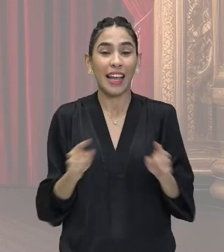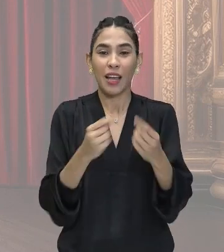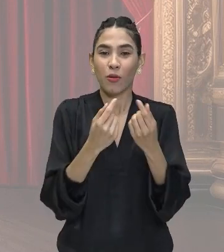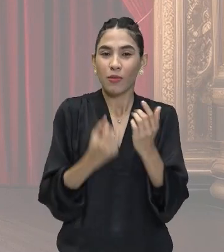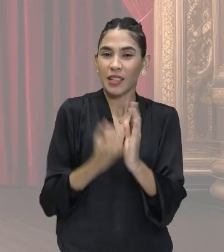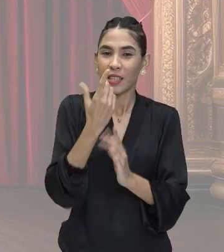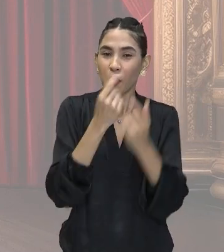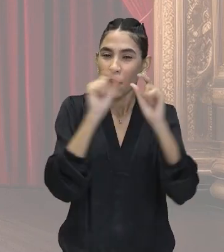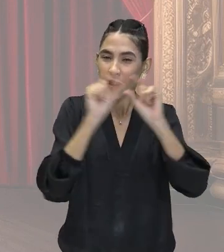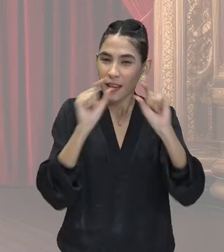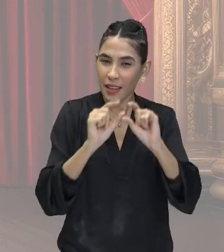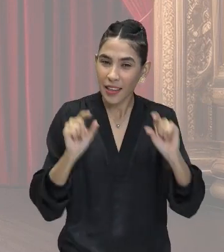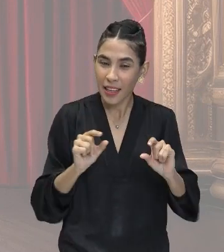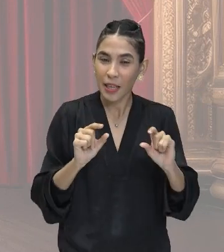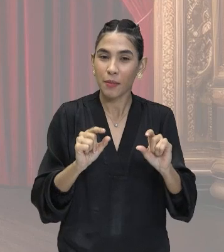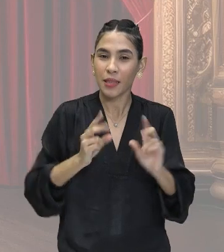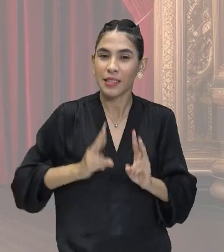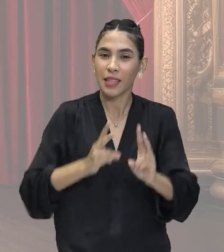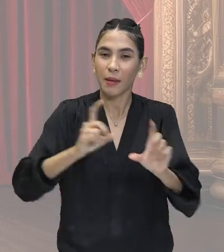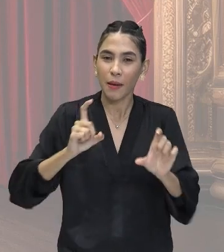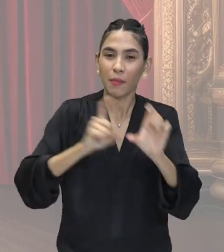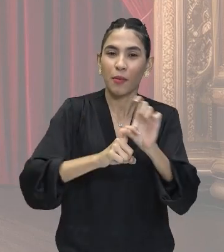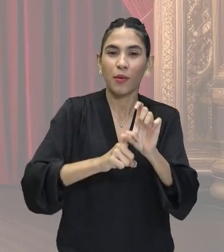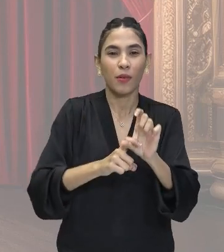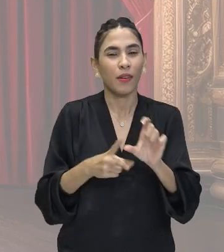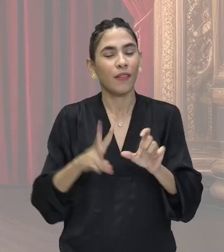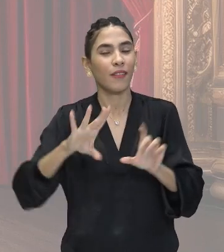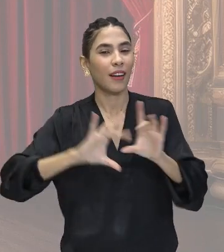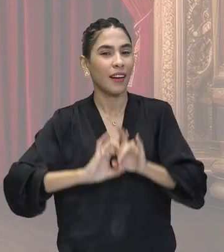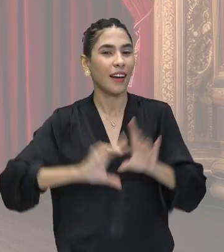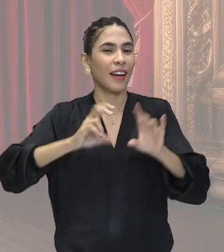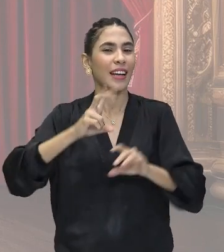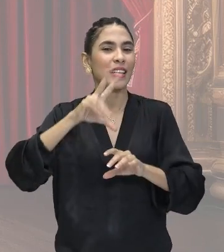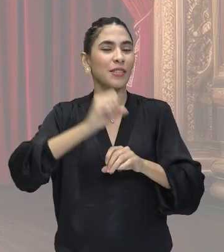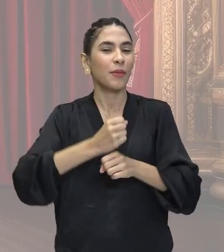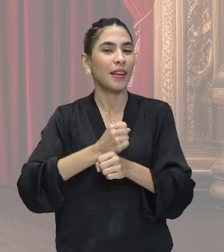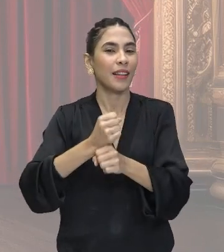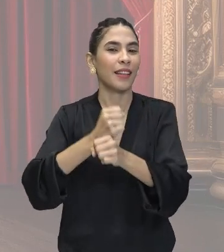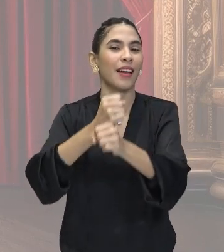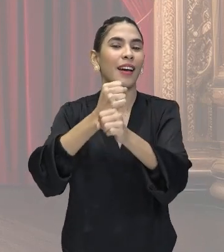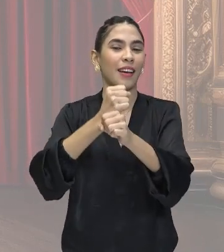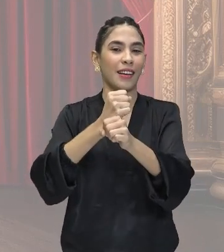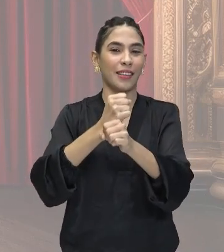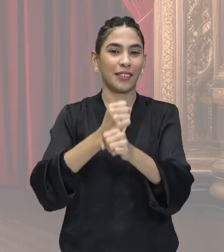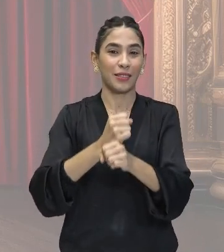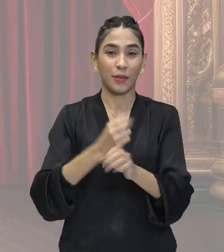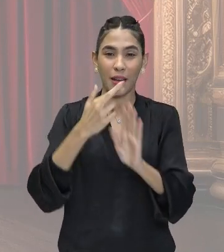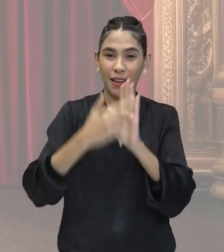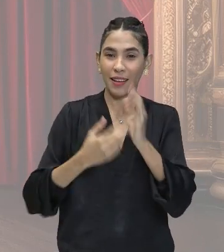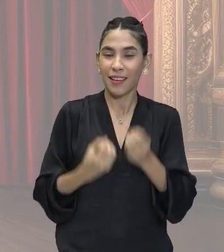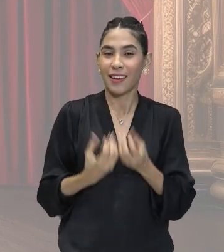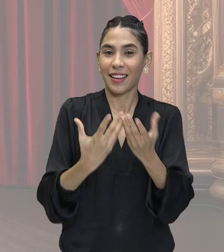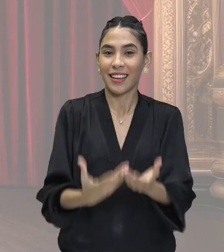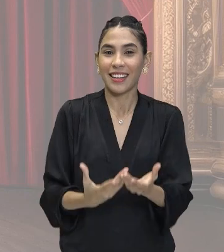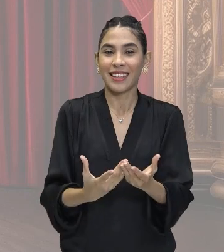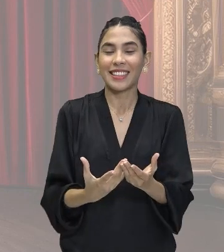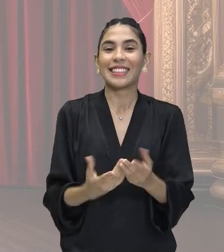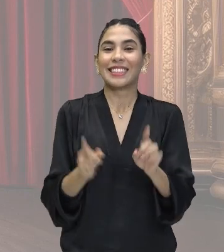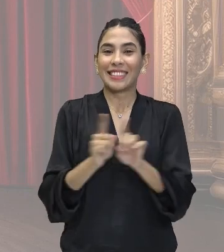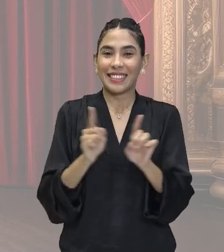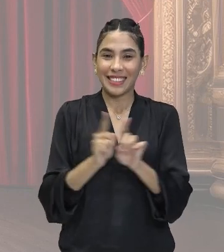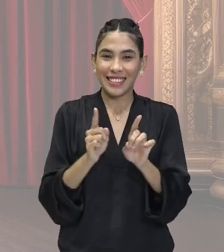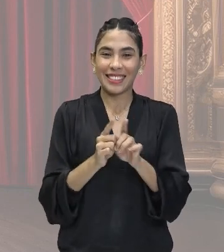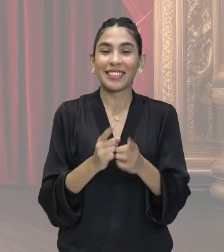com consoantes de apoio. Vai por 50 anos que lhes dei a norma, reduzir sem danos